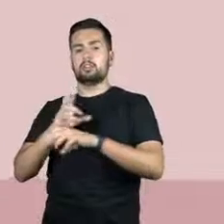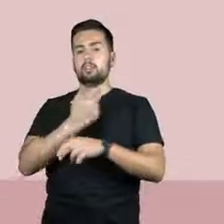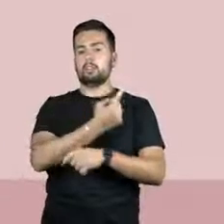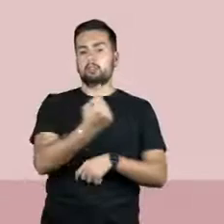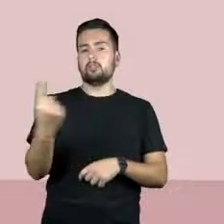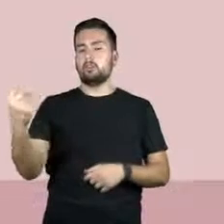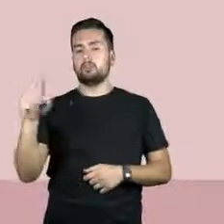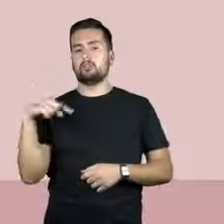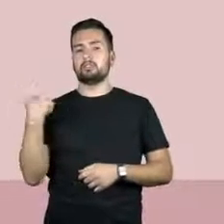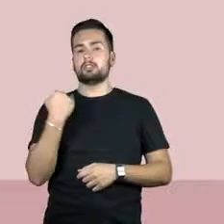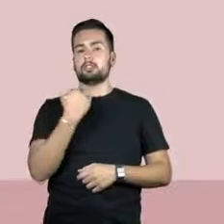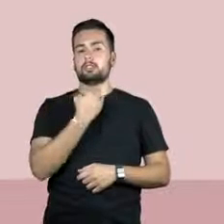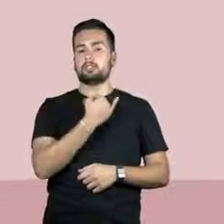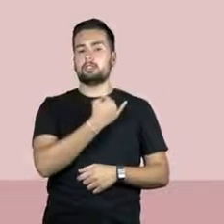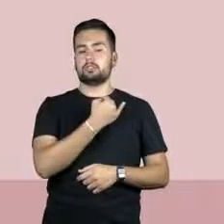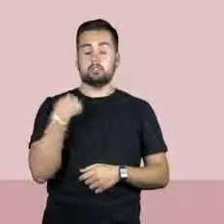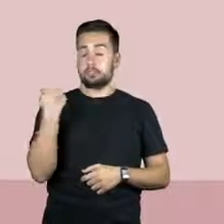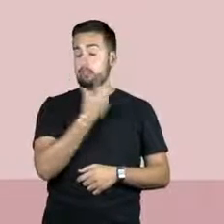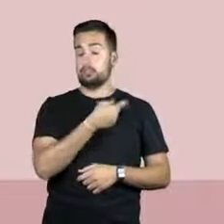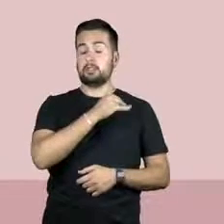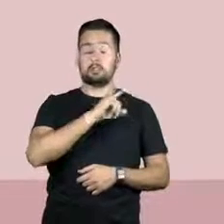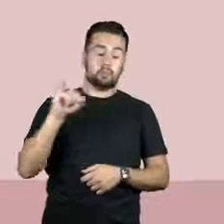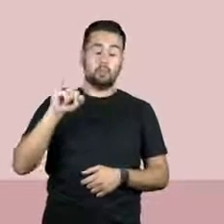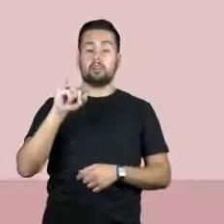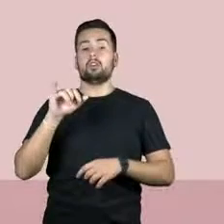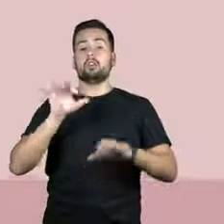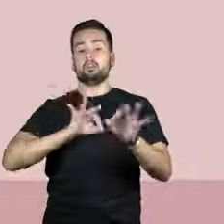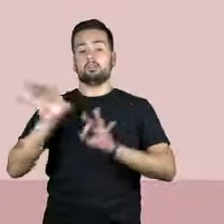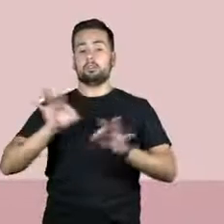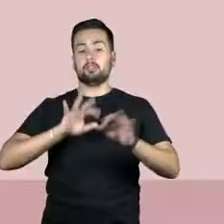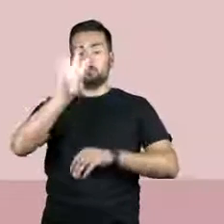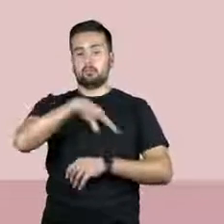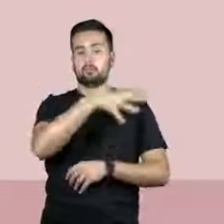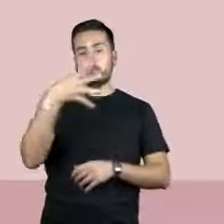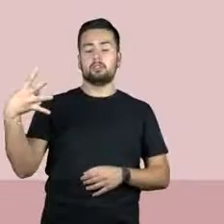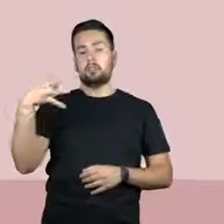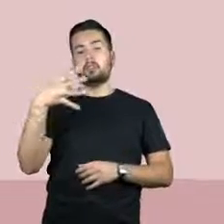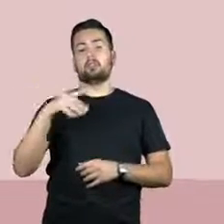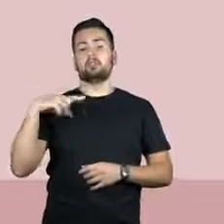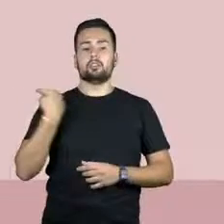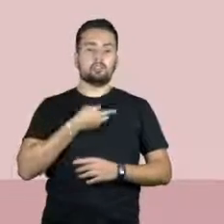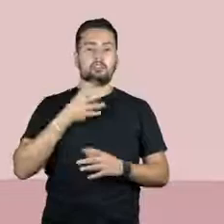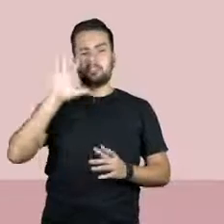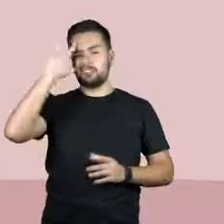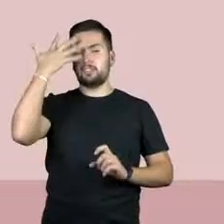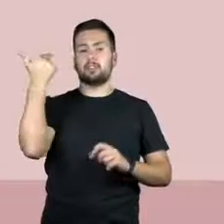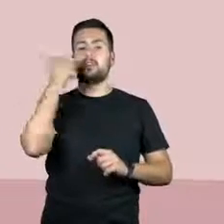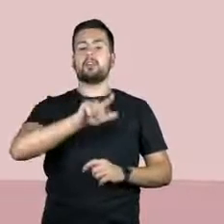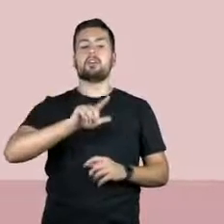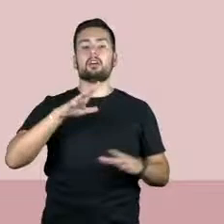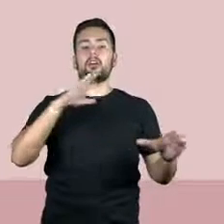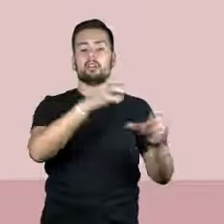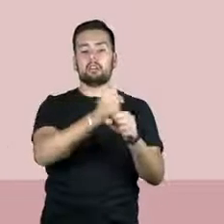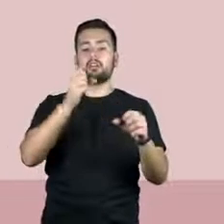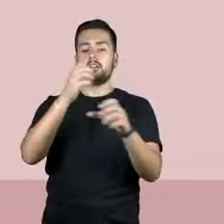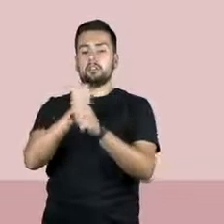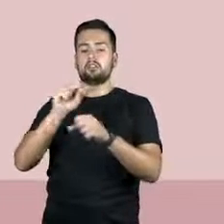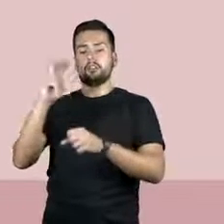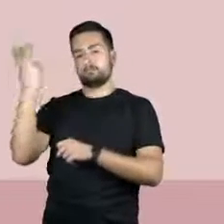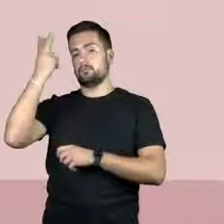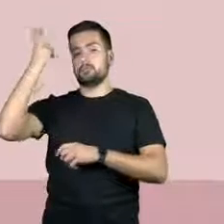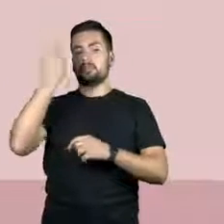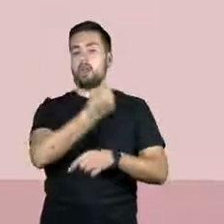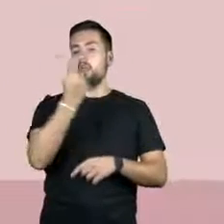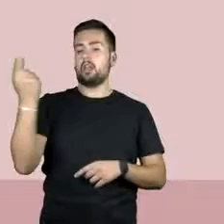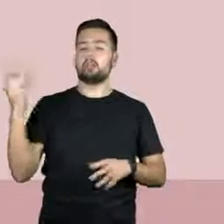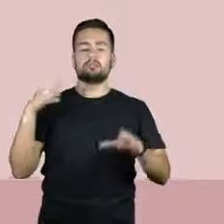E se a gente organizar isso numa tabela, numa planilha, a gente consegue resolver, né, calculando os valores para cada